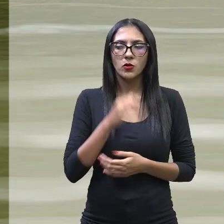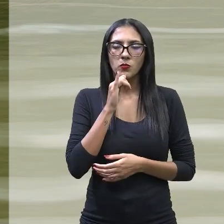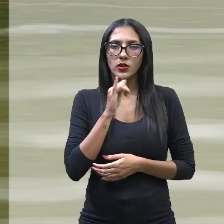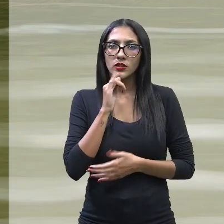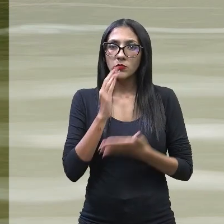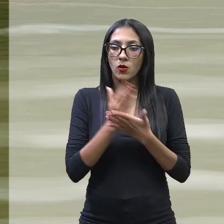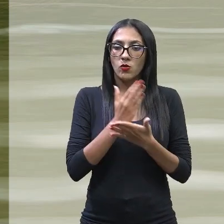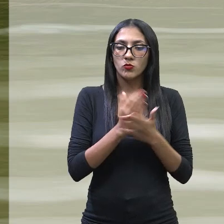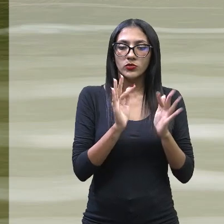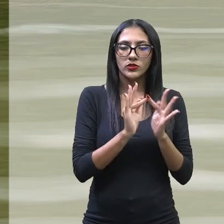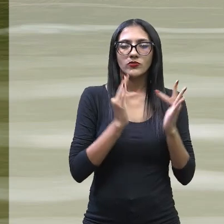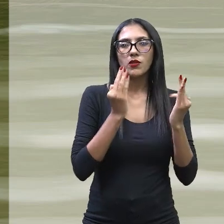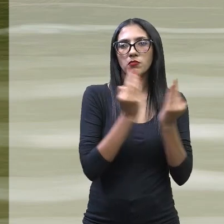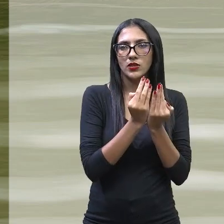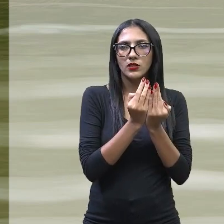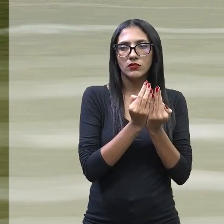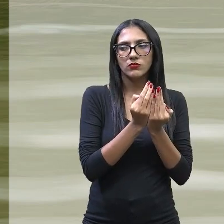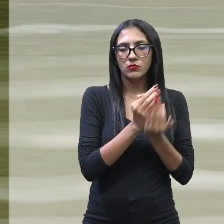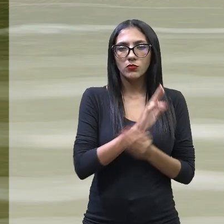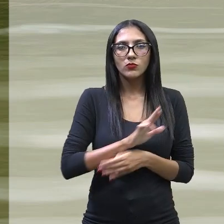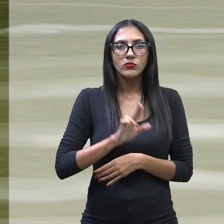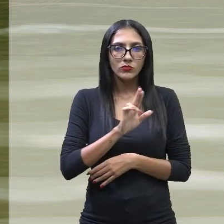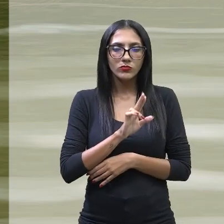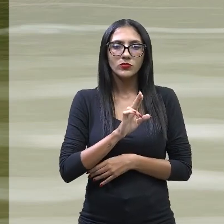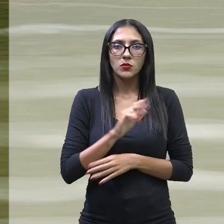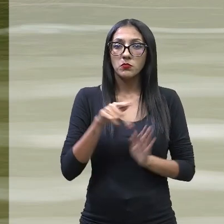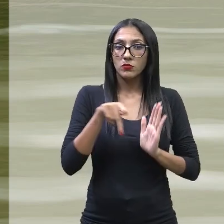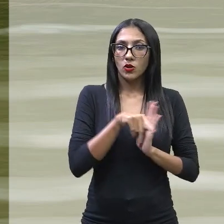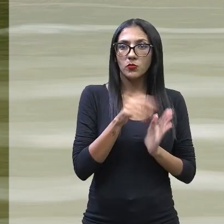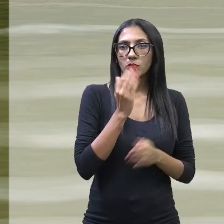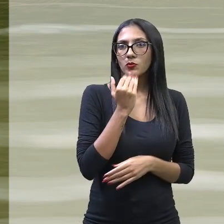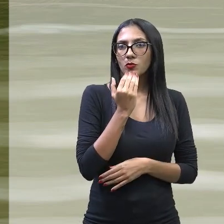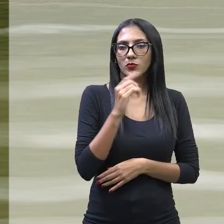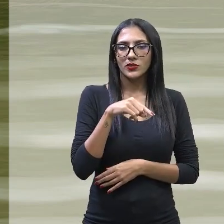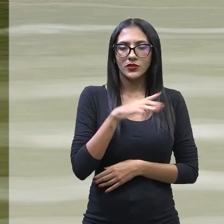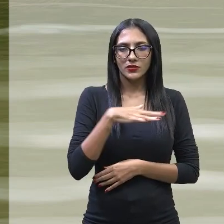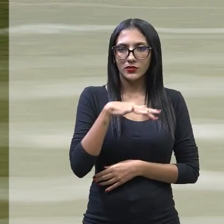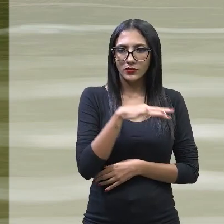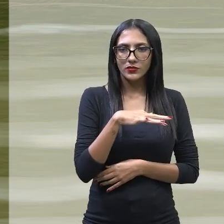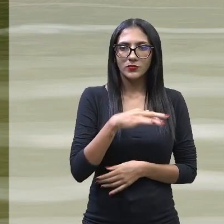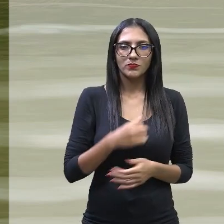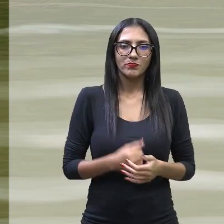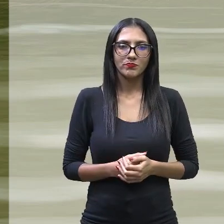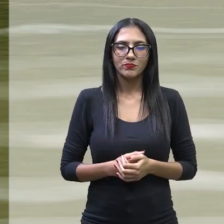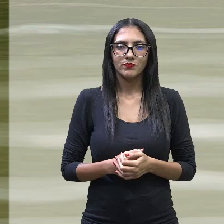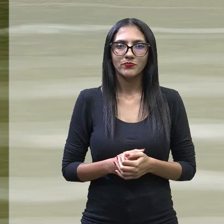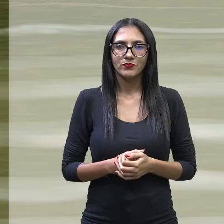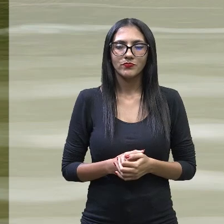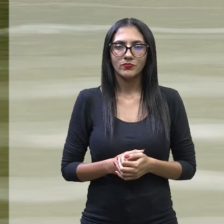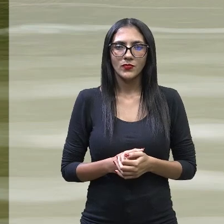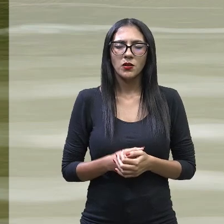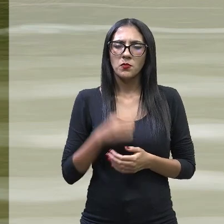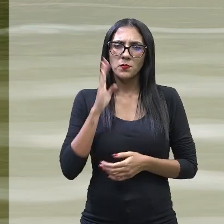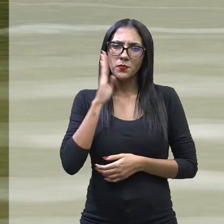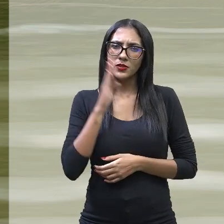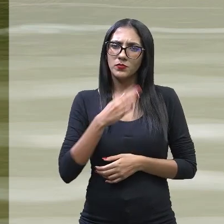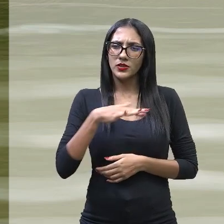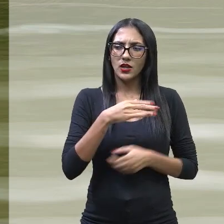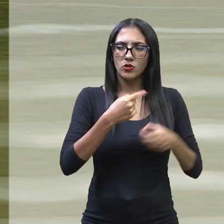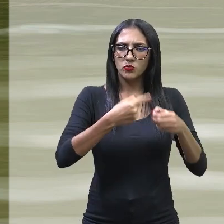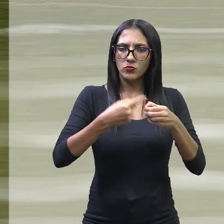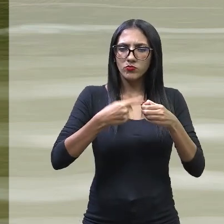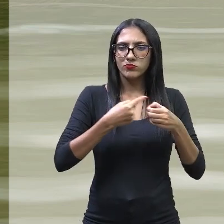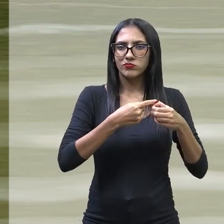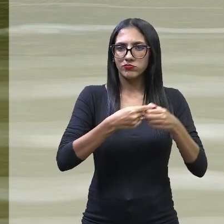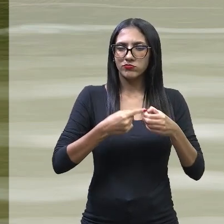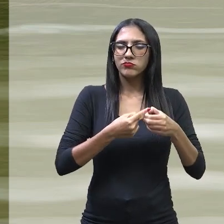é praticada e você não sabe o nome. Não é, professor? É muito utilizado na nossa região, no interior, principalmente no interior do Amazonas,